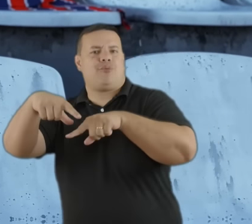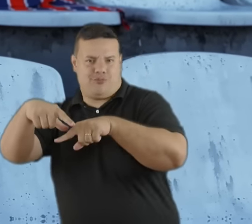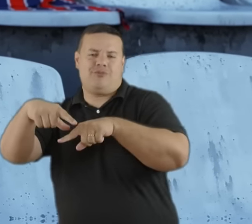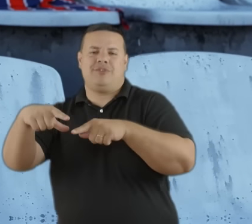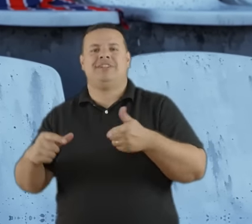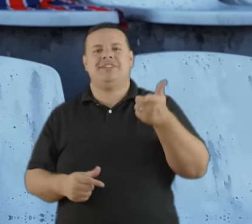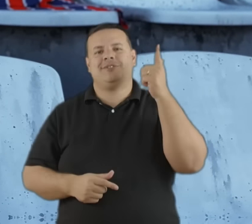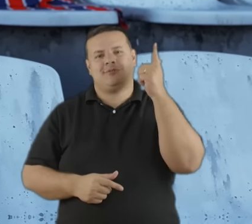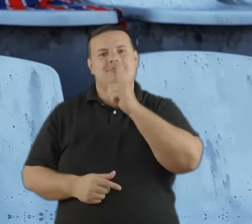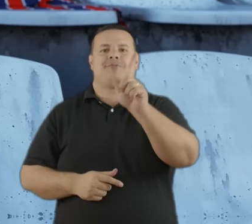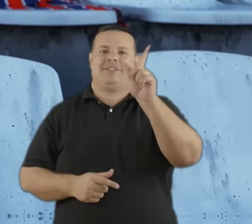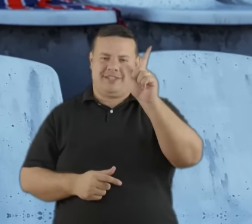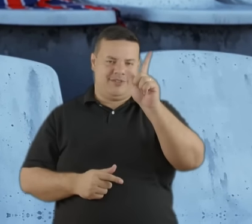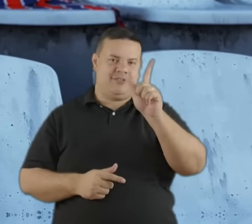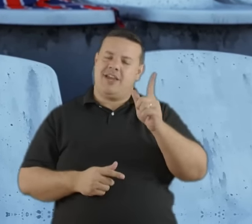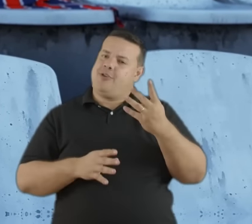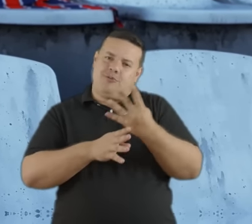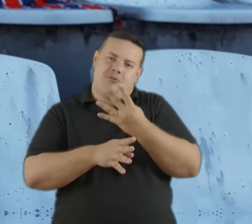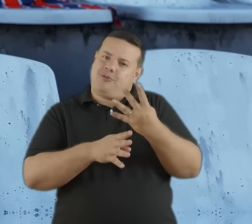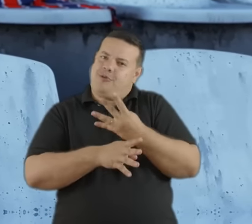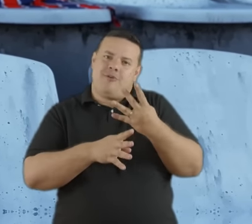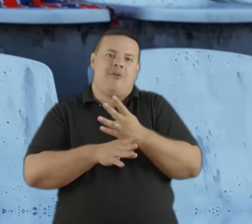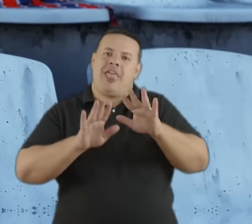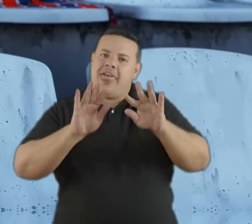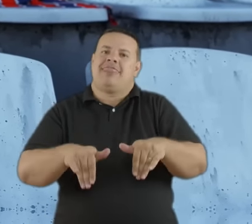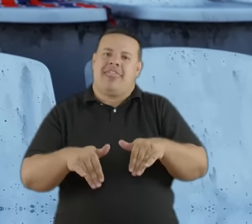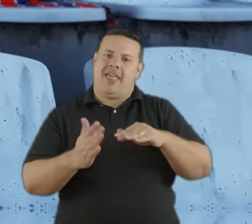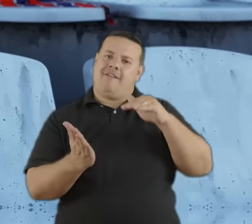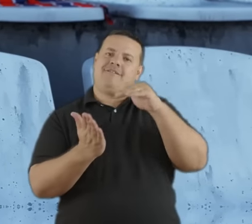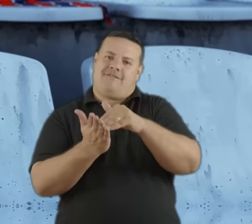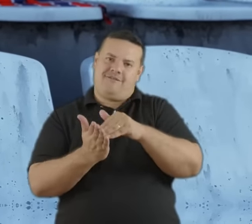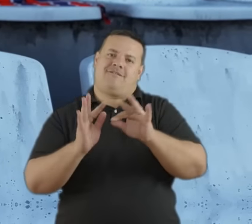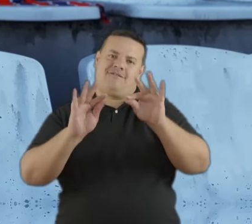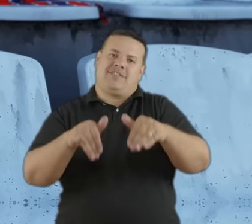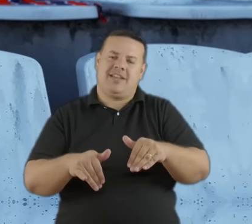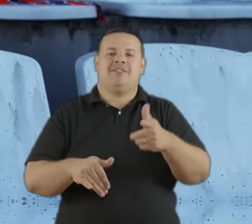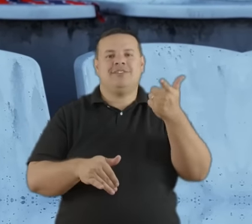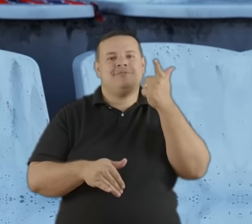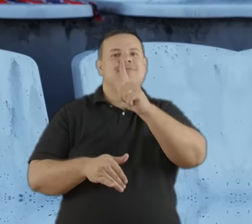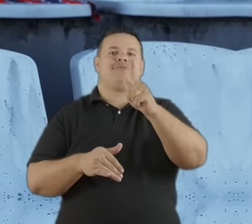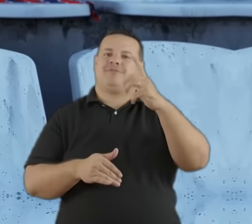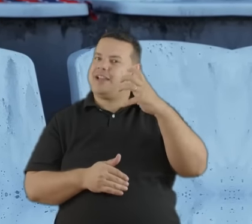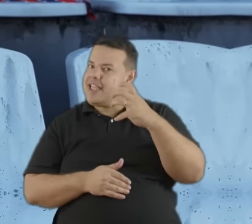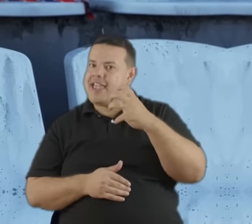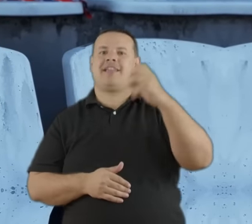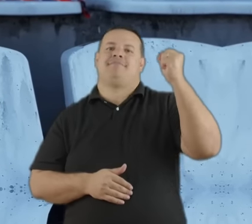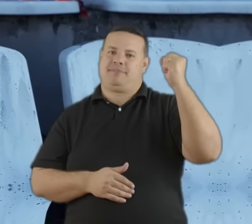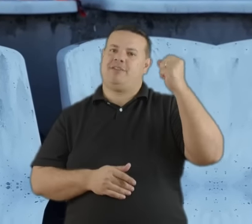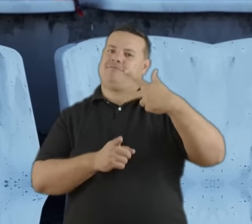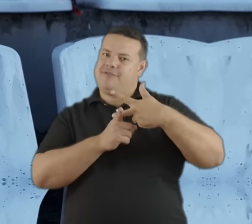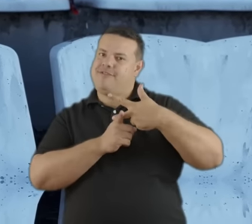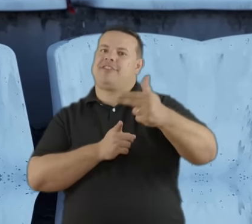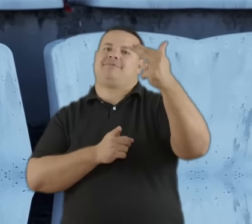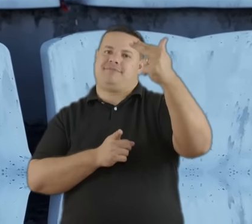frente e fizemos esse gol e daí seguramos até chegar ao final do jogo